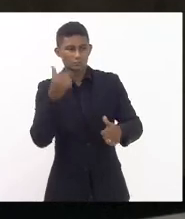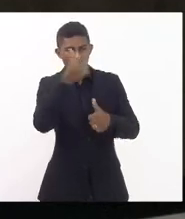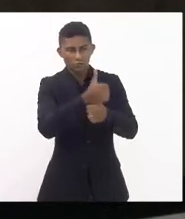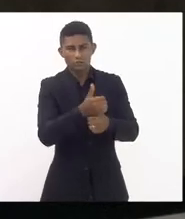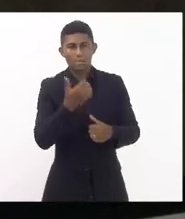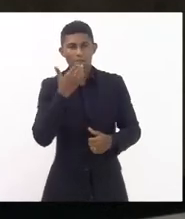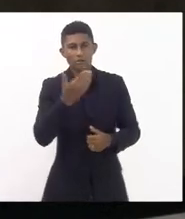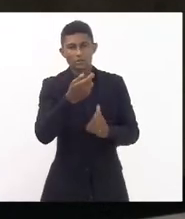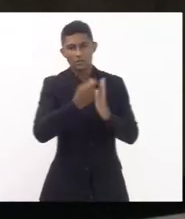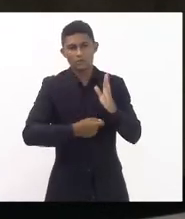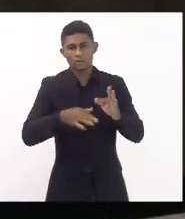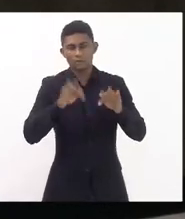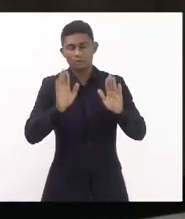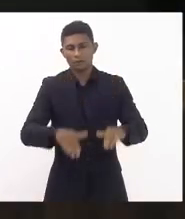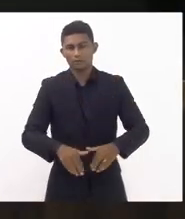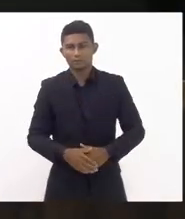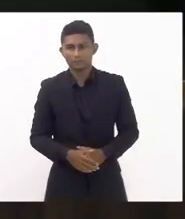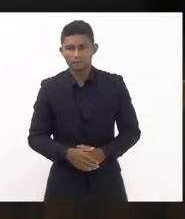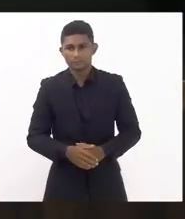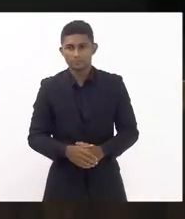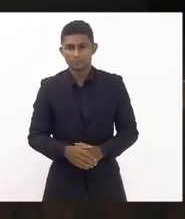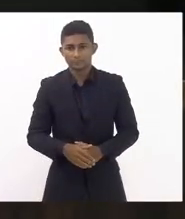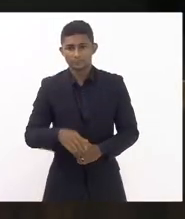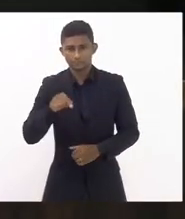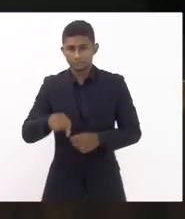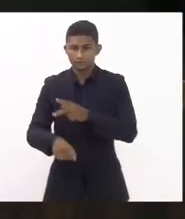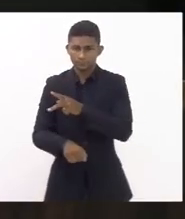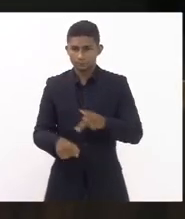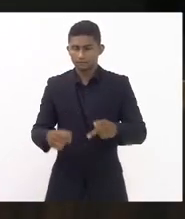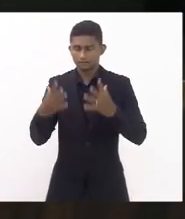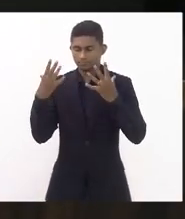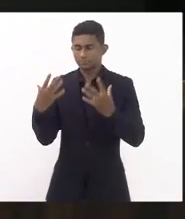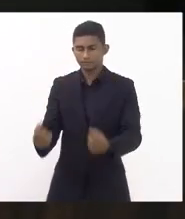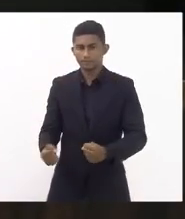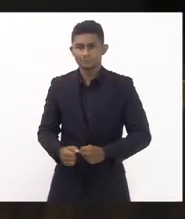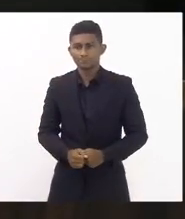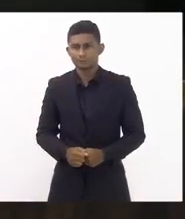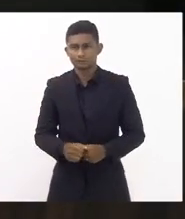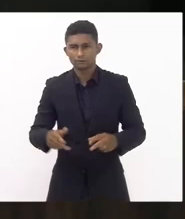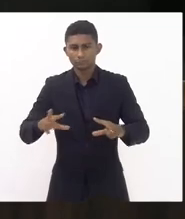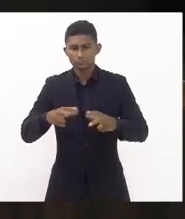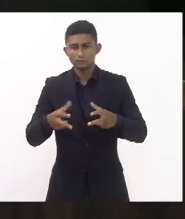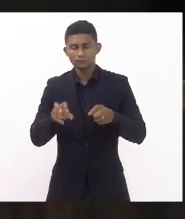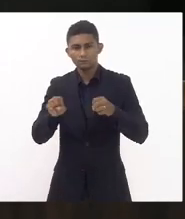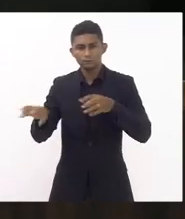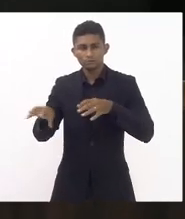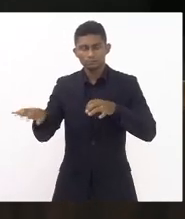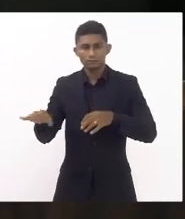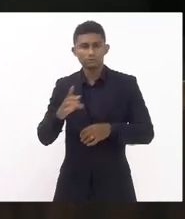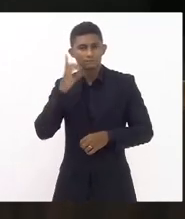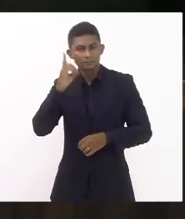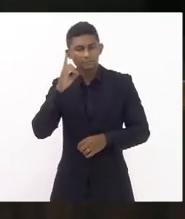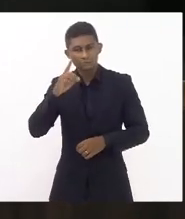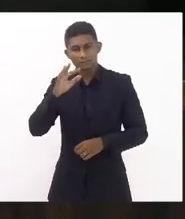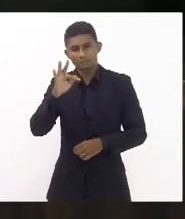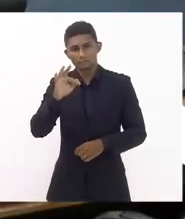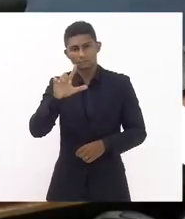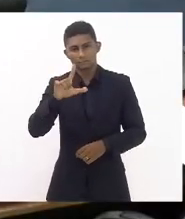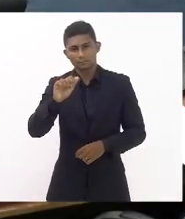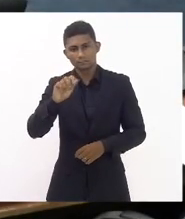forma final de redação. A presidência defere o pedido de Vossa Excelência. Pela Comissão de Educação, o deputado Flávio